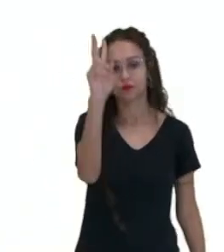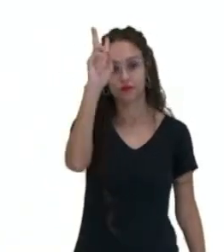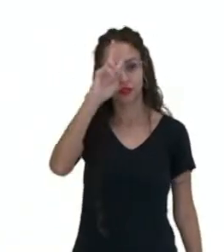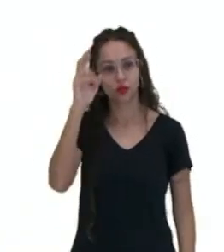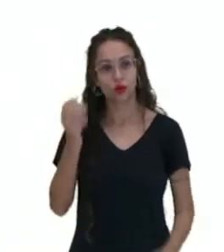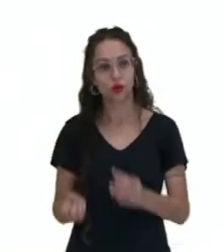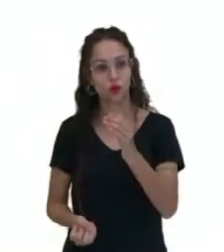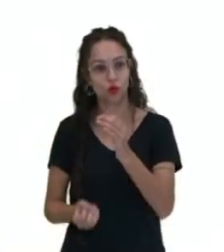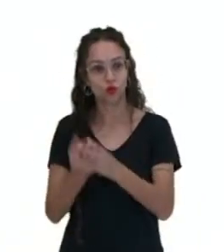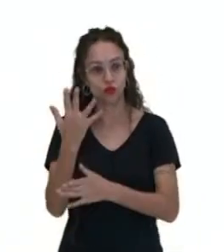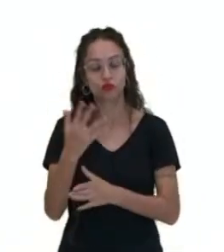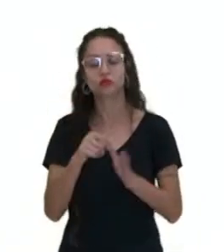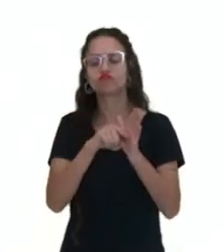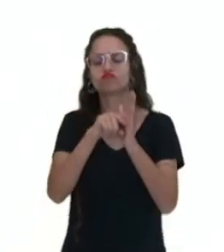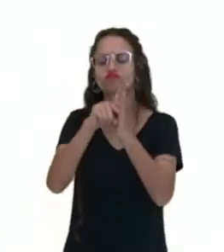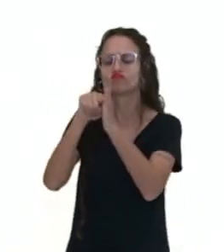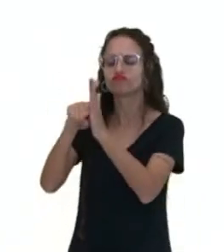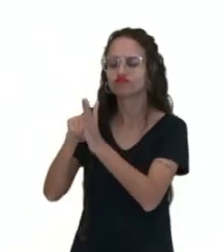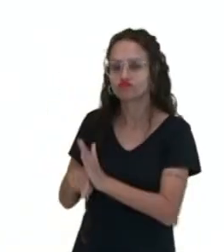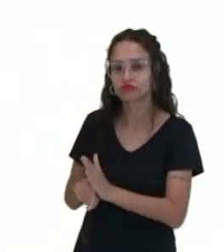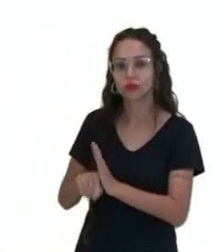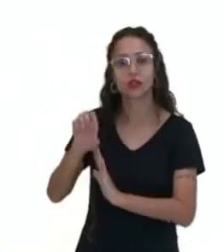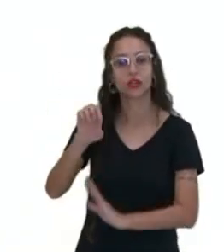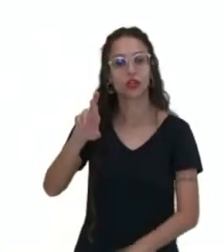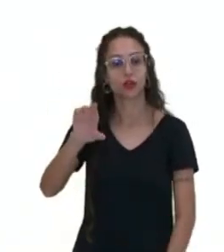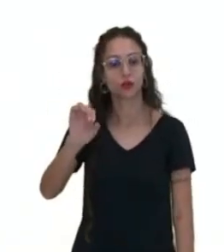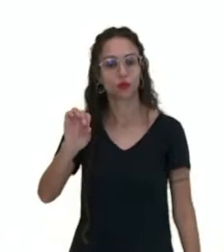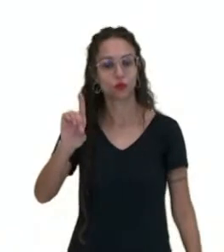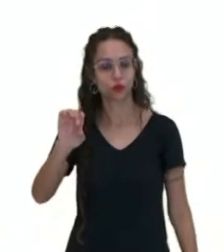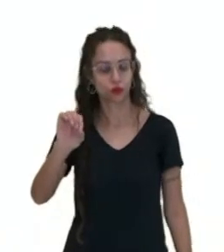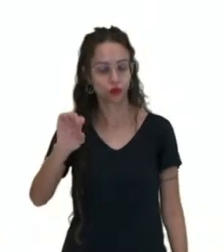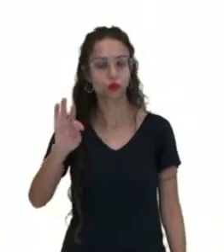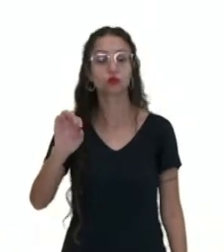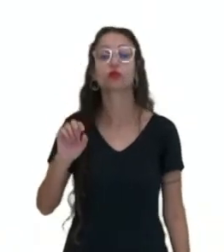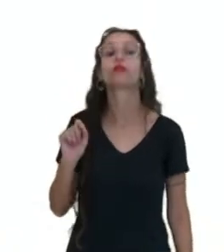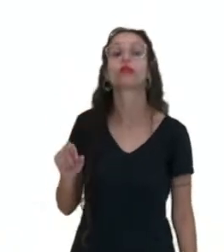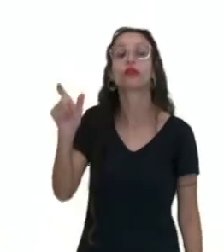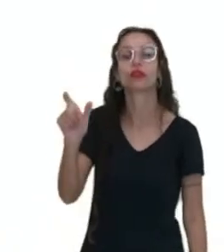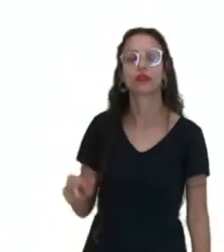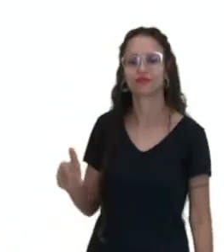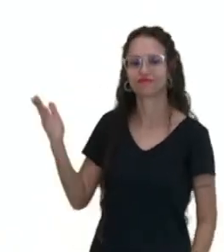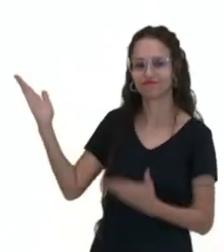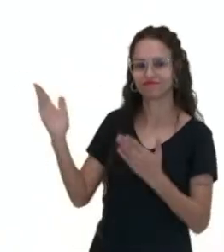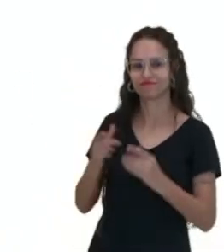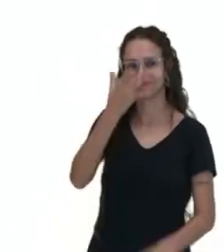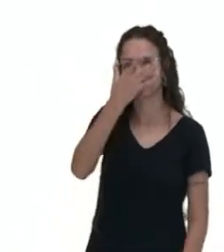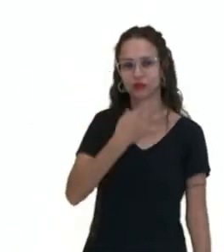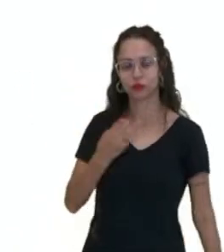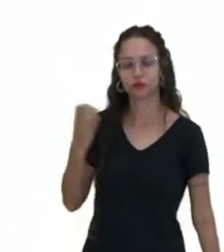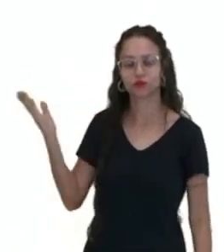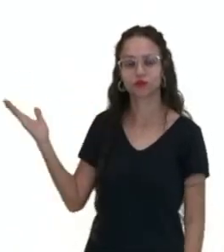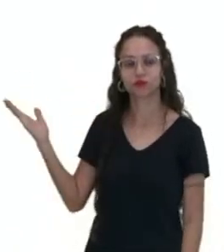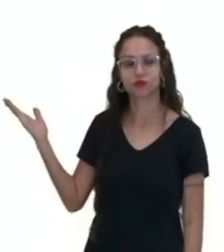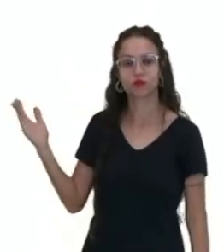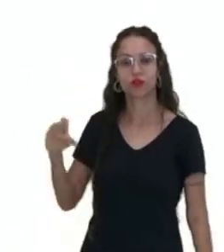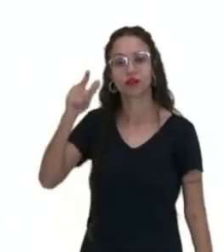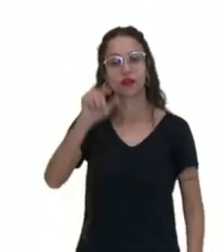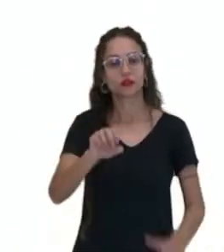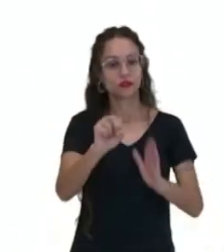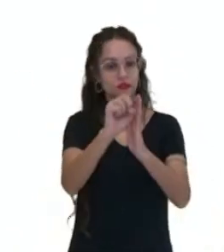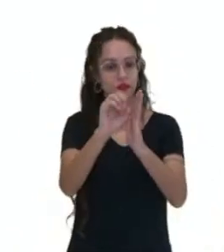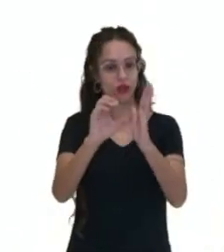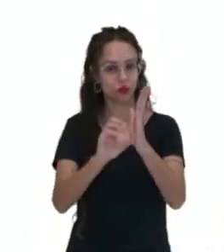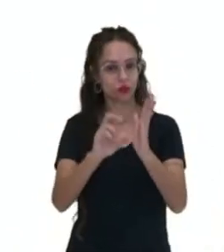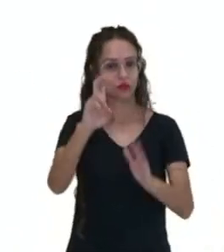sua origem nas investigações de Heródoto. Professor, quem foi esse cara? Nós temos o busto dele aqui. Ele é do século V,